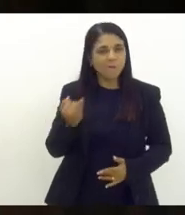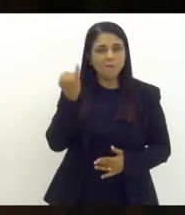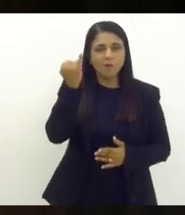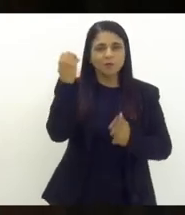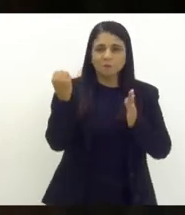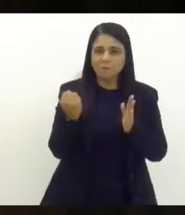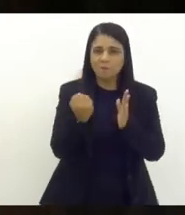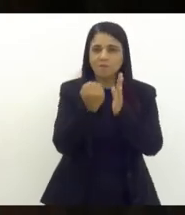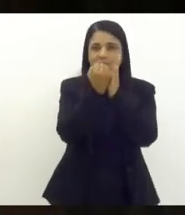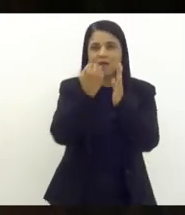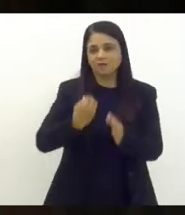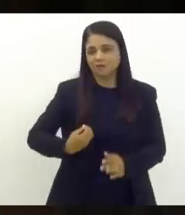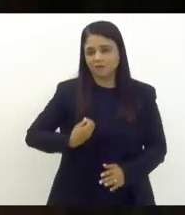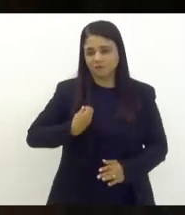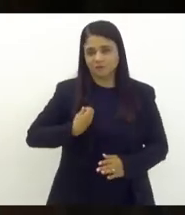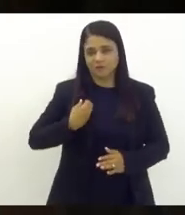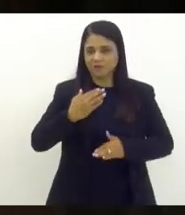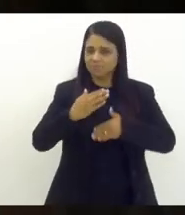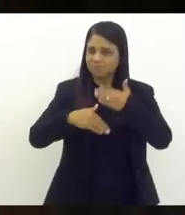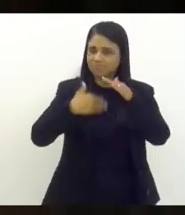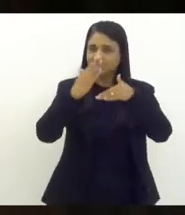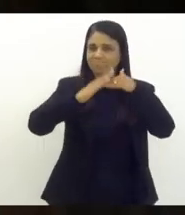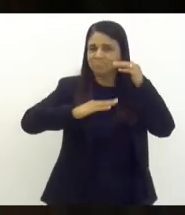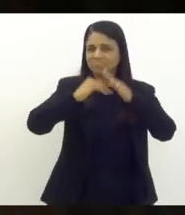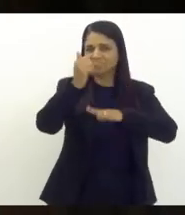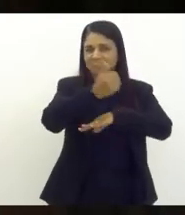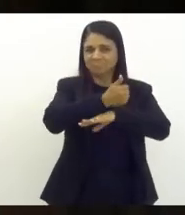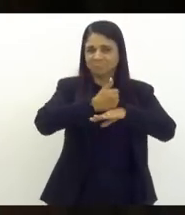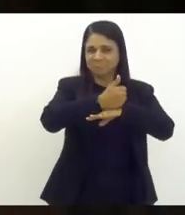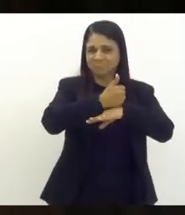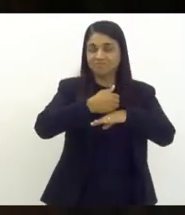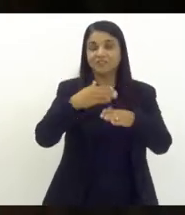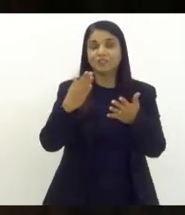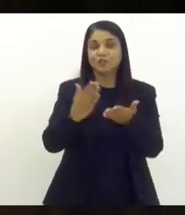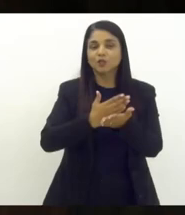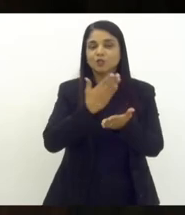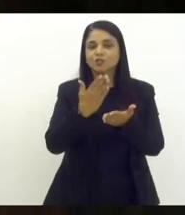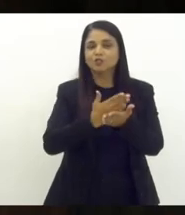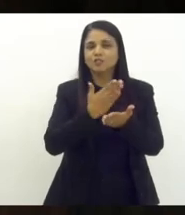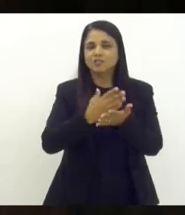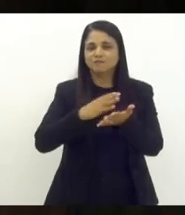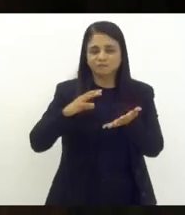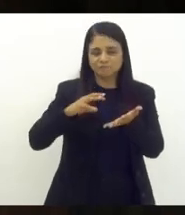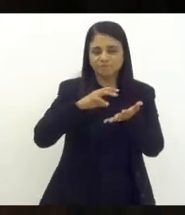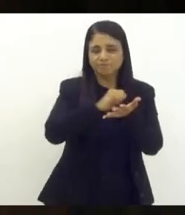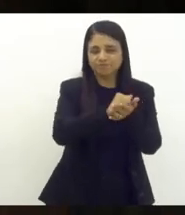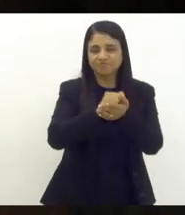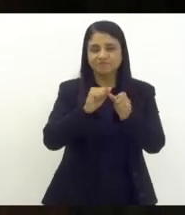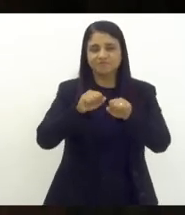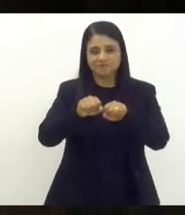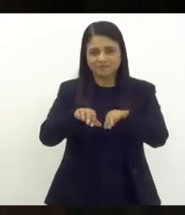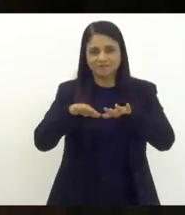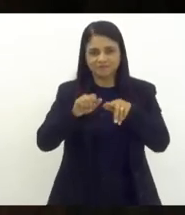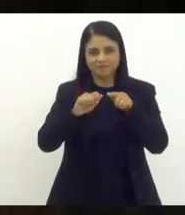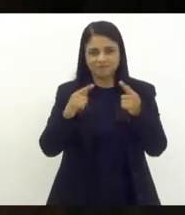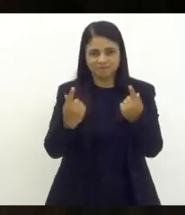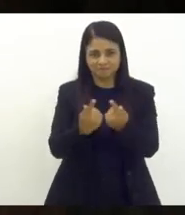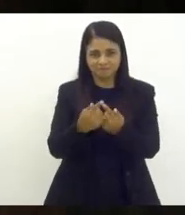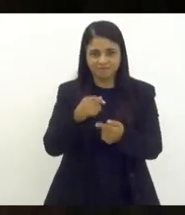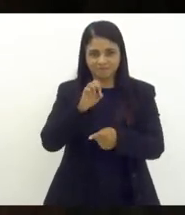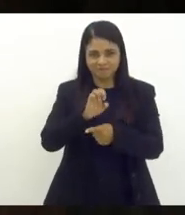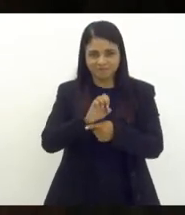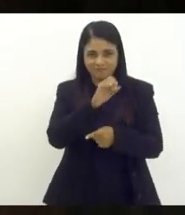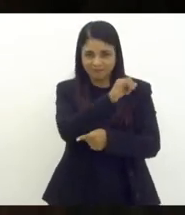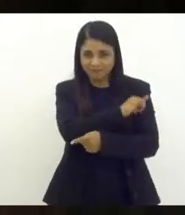vida na sua carreira e também aqui nos livros nas anais da da Assembleia Legislativa do Rio de Janeiro